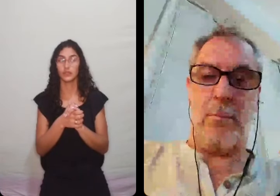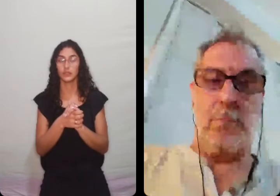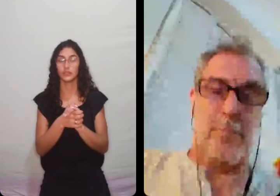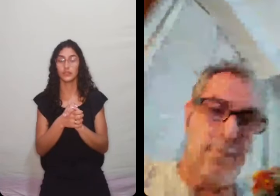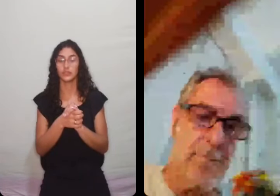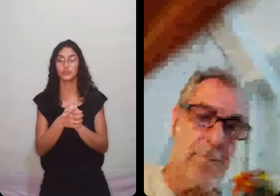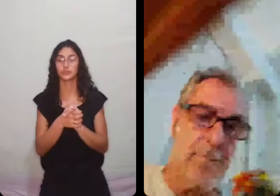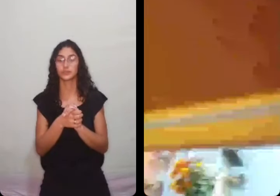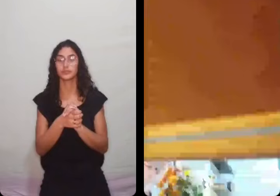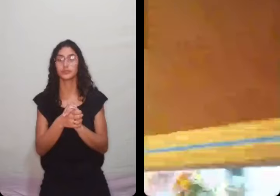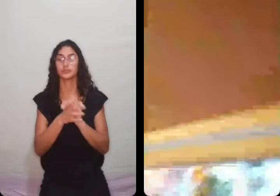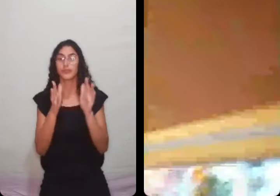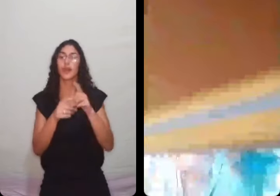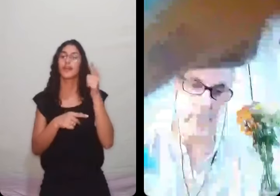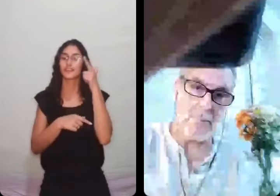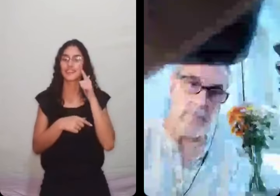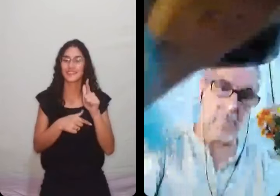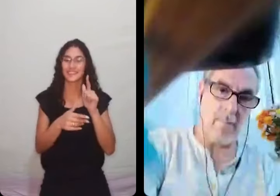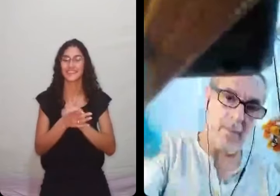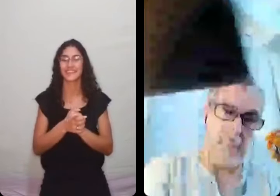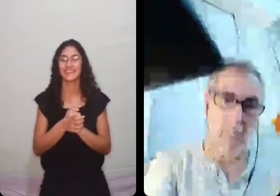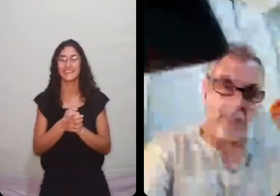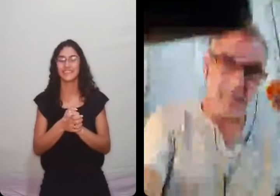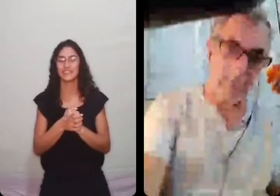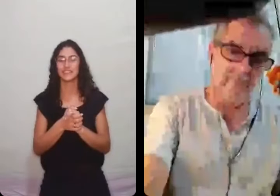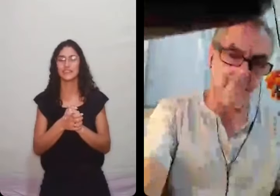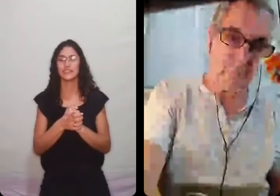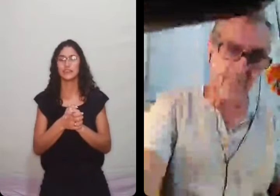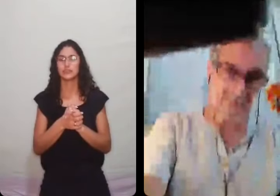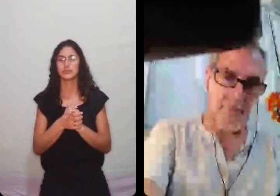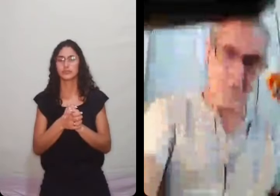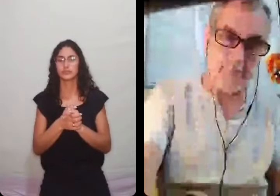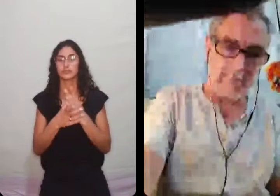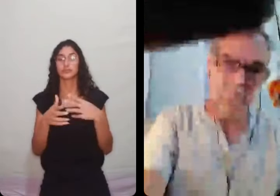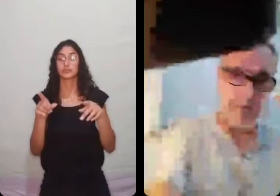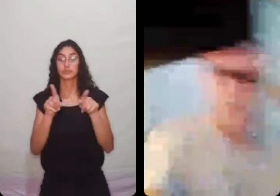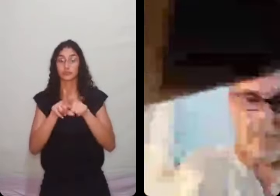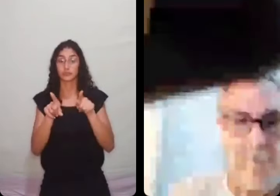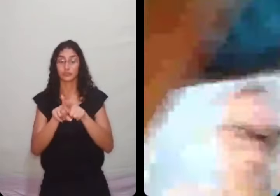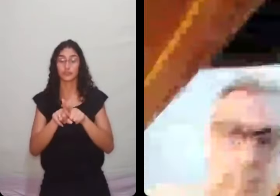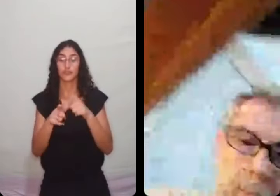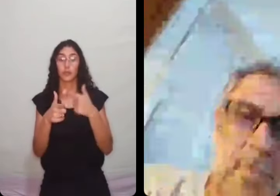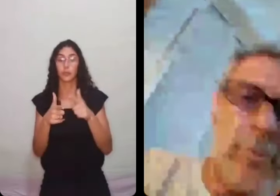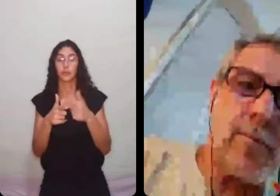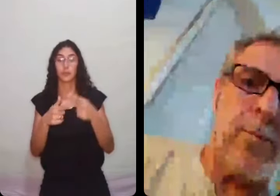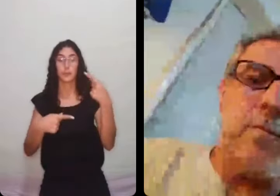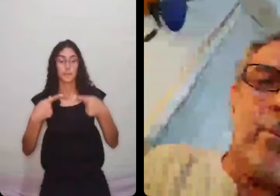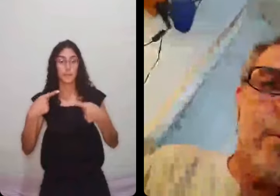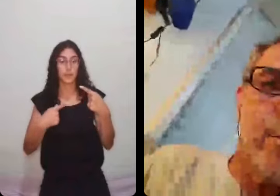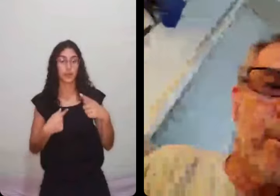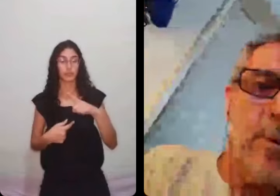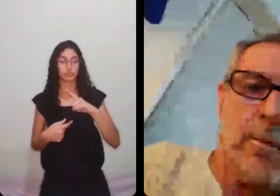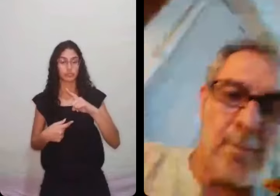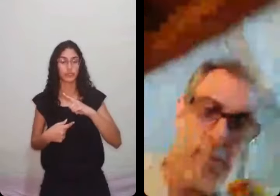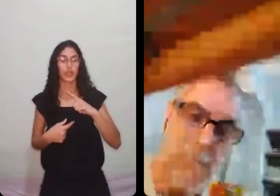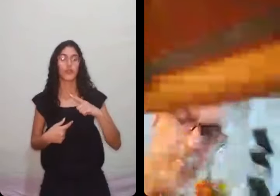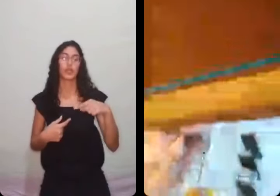Conseguiu. Conseguiu. E também desse desconforto político, né? Desse desmonte que nós estamos